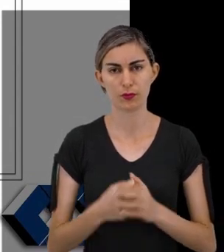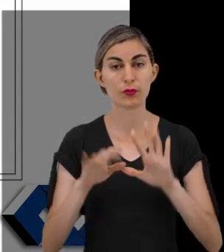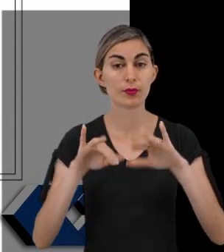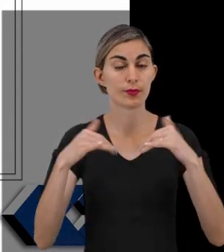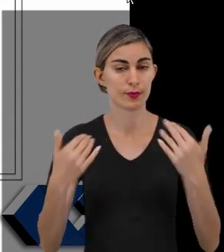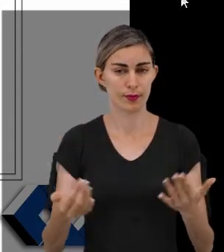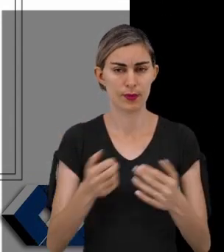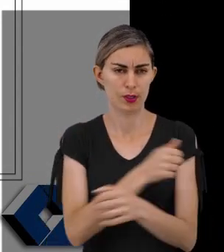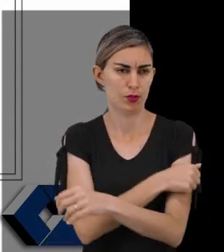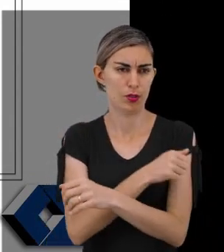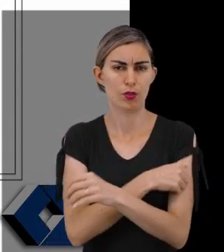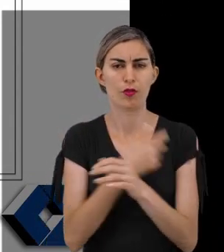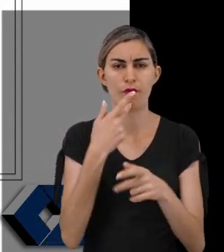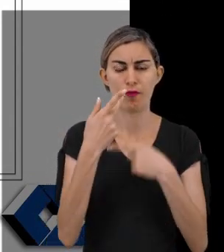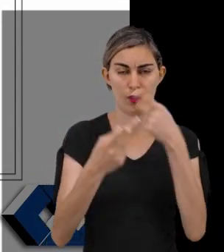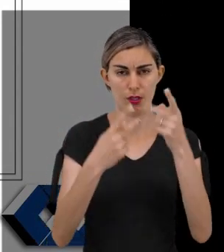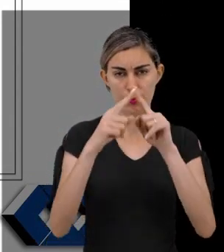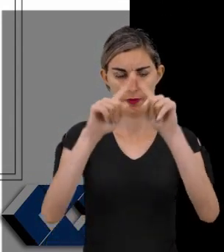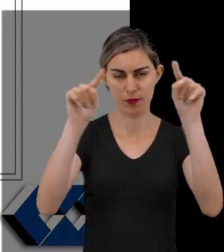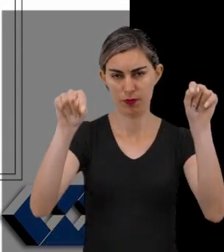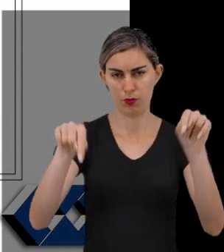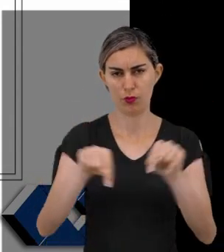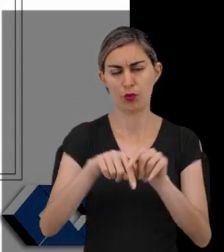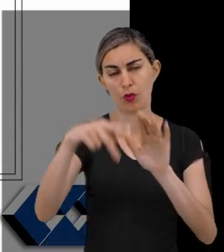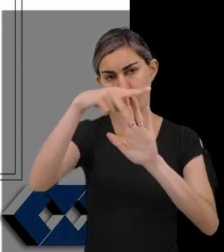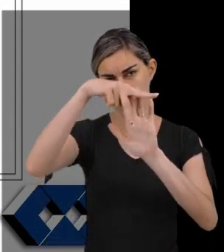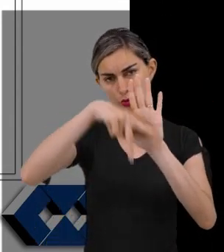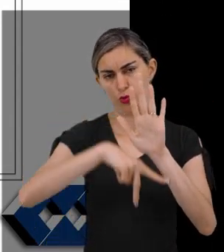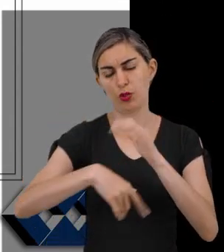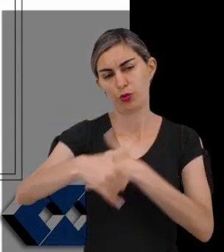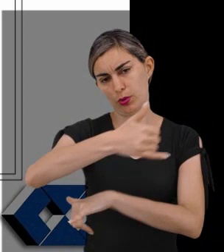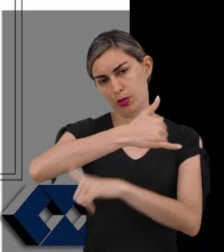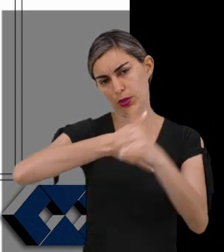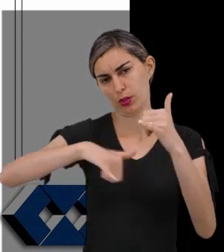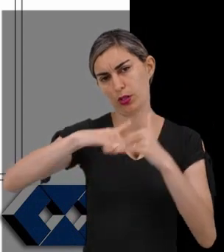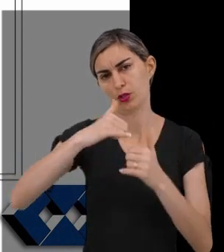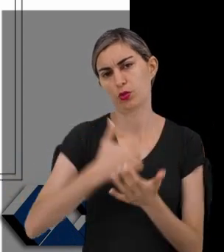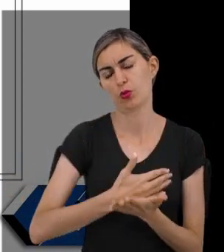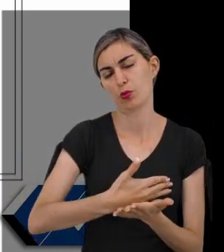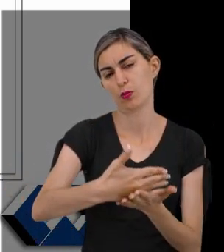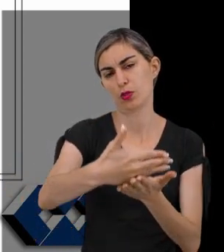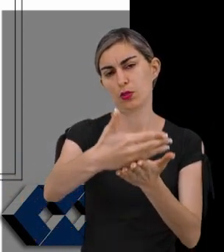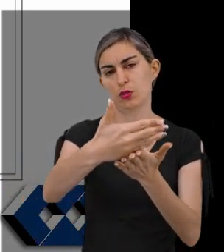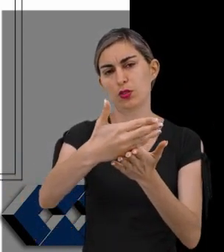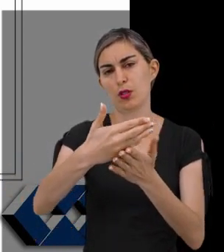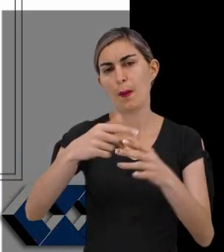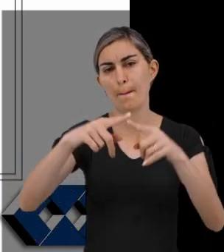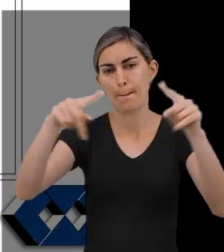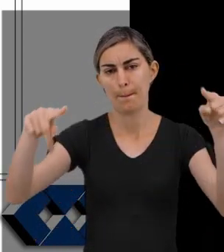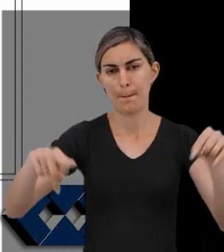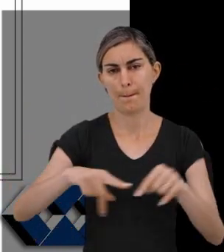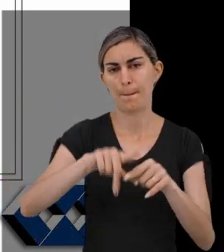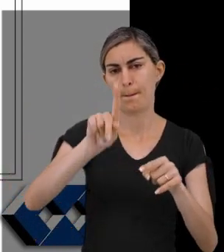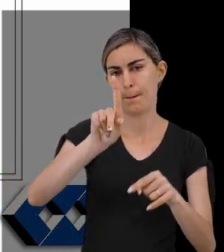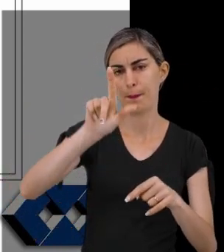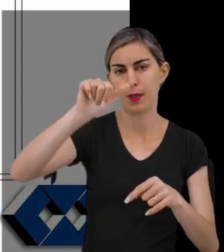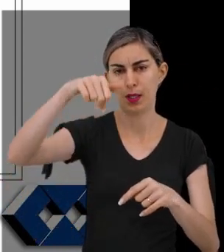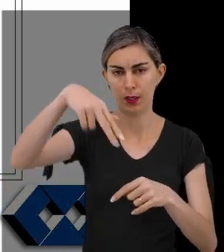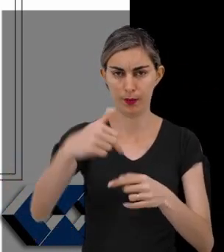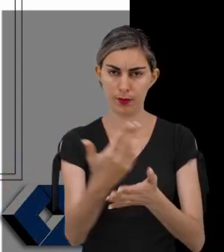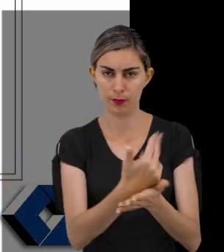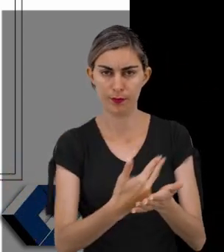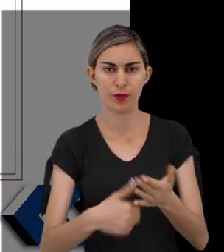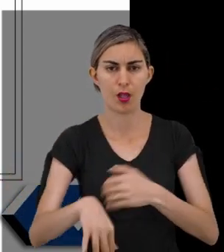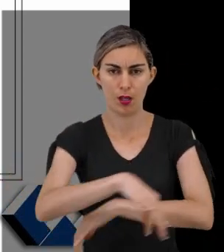Então, aluno, como eu tinha falado para vocês, o projeto elétrico ele tem que partir da planta baixa de arquitetura.